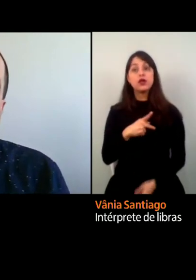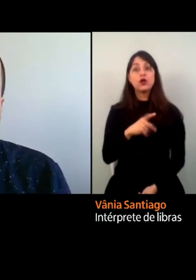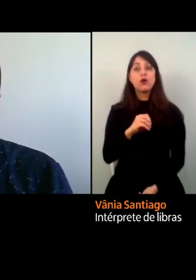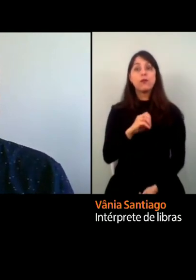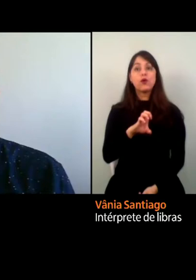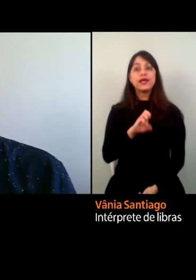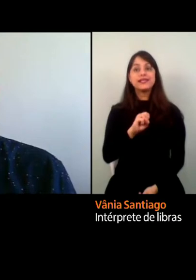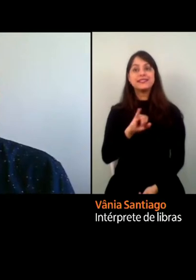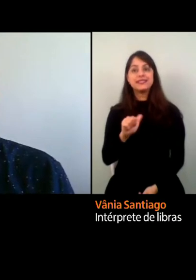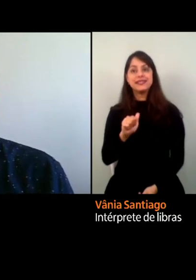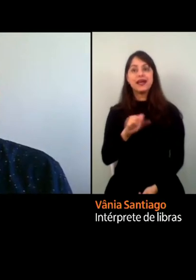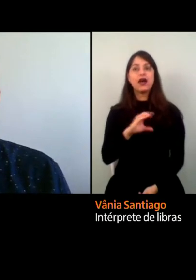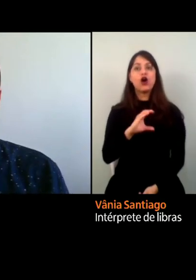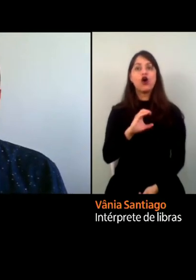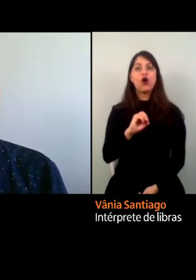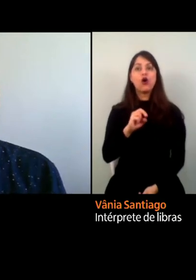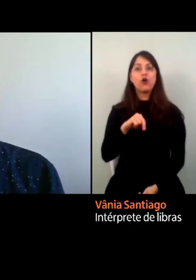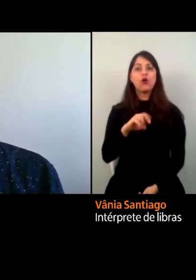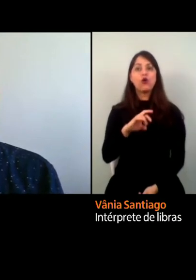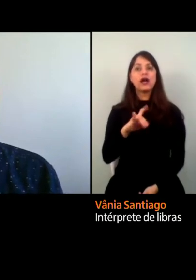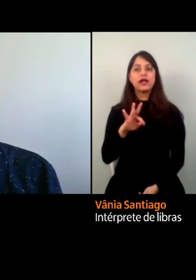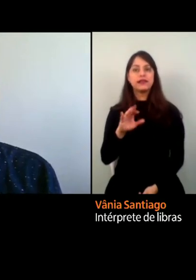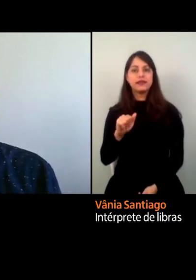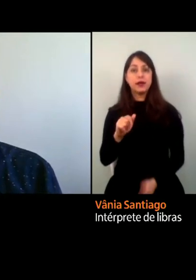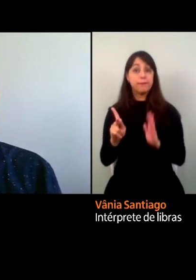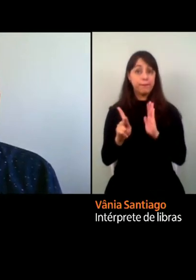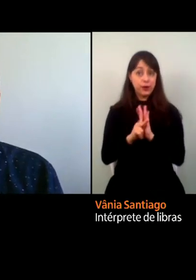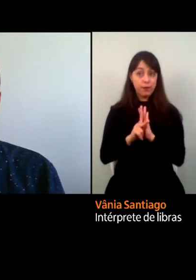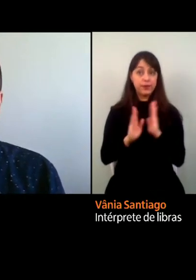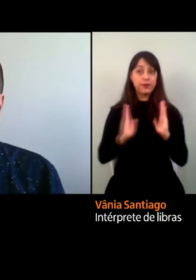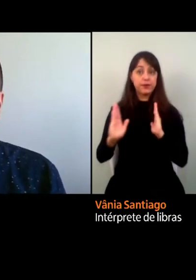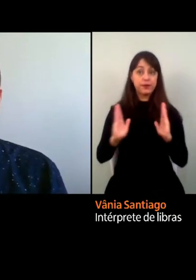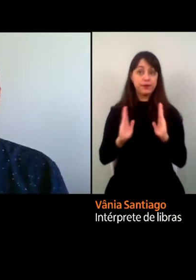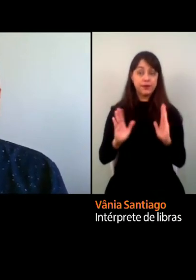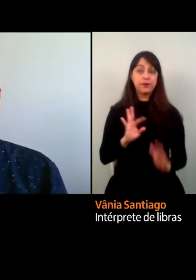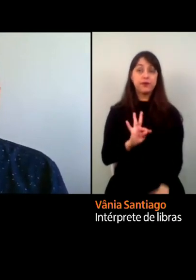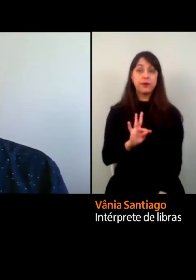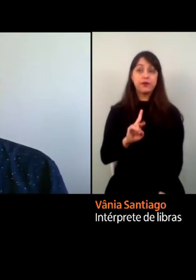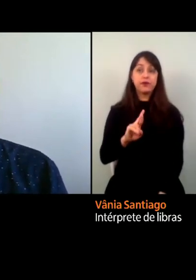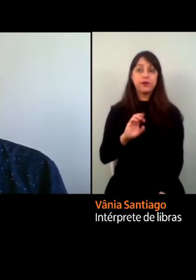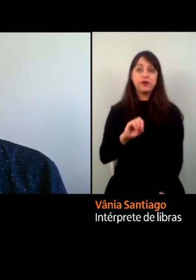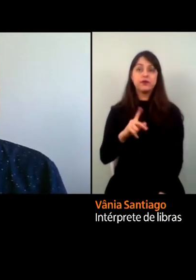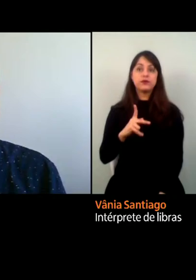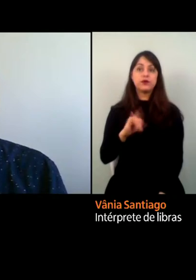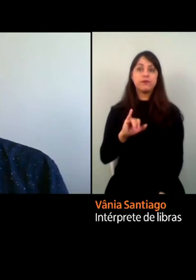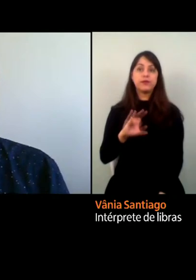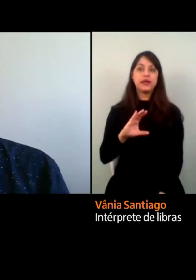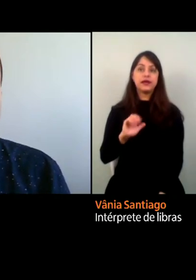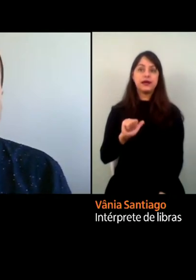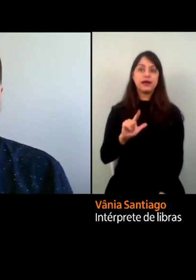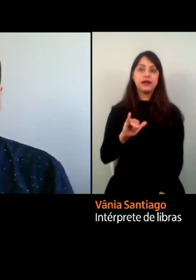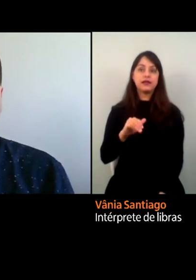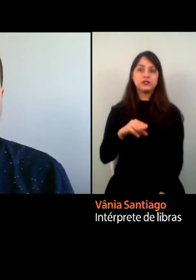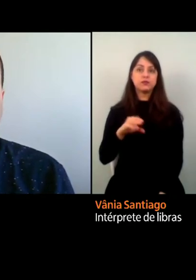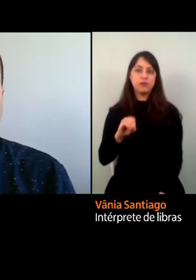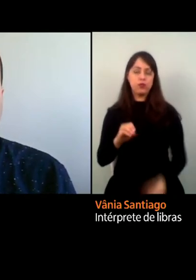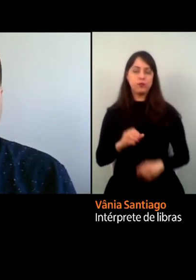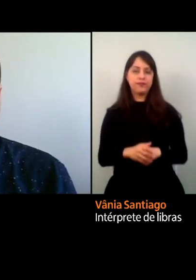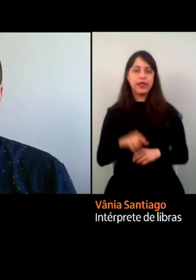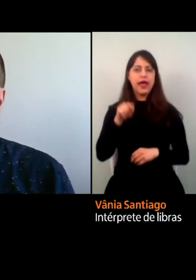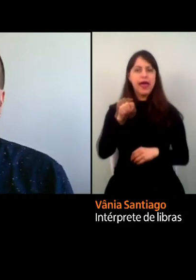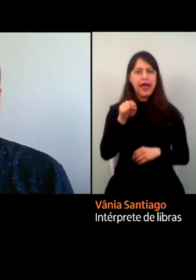que é apropriado invocar a antropofagia como uma invenção poética brasileira que traz